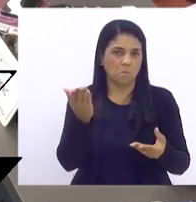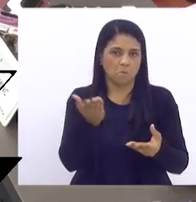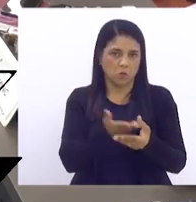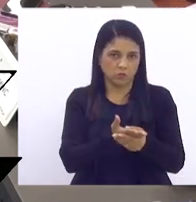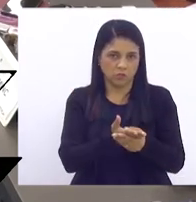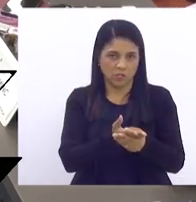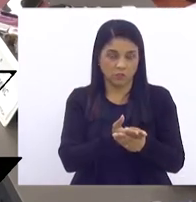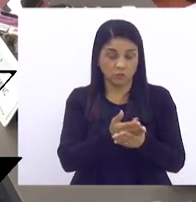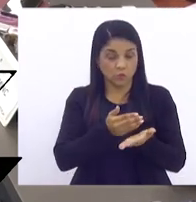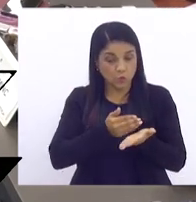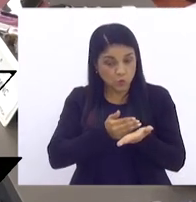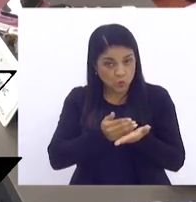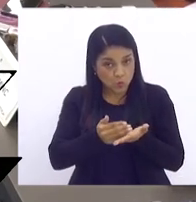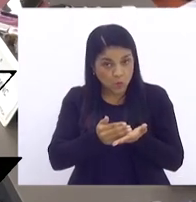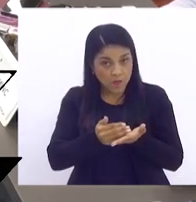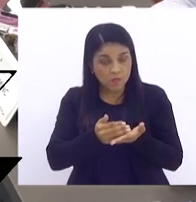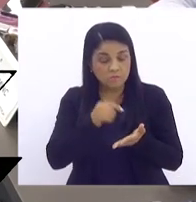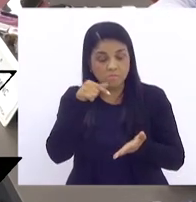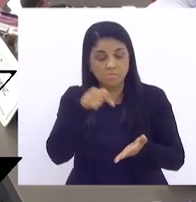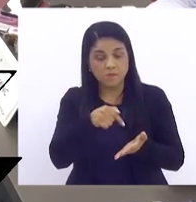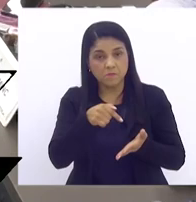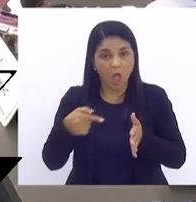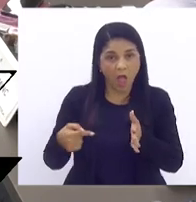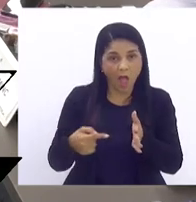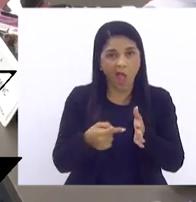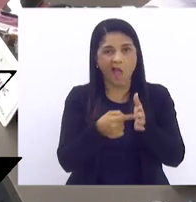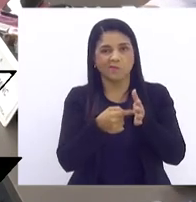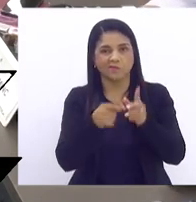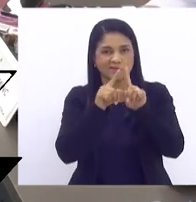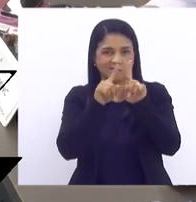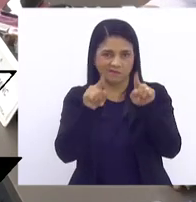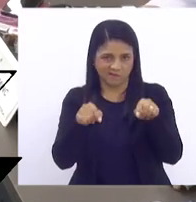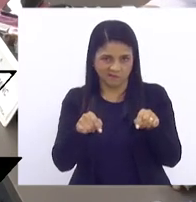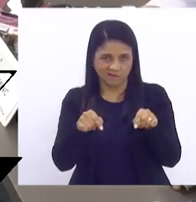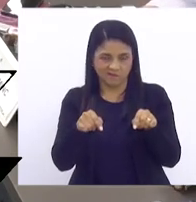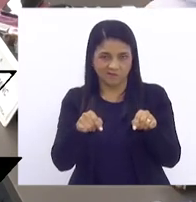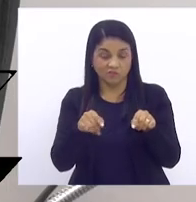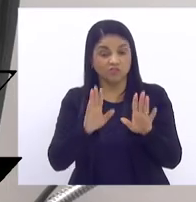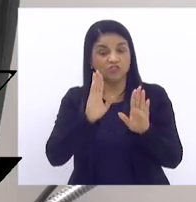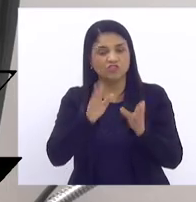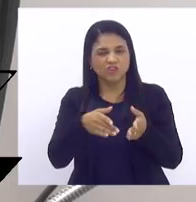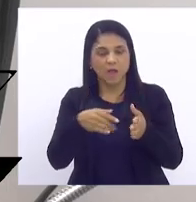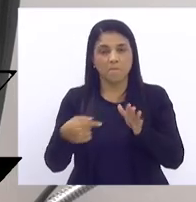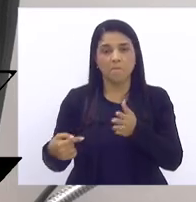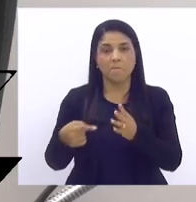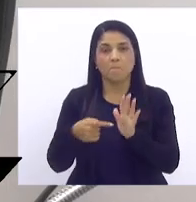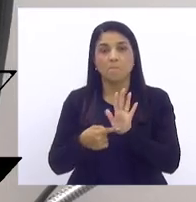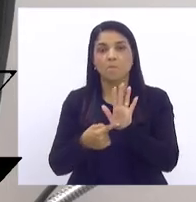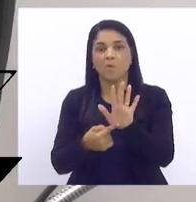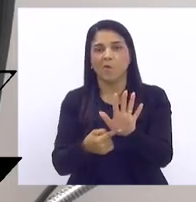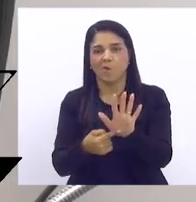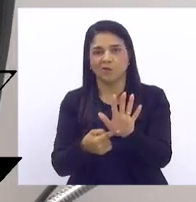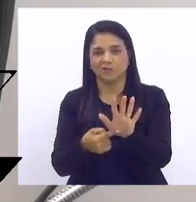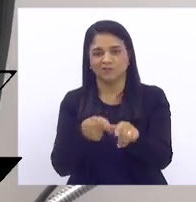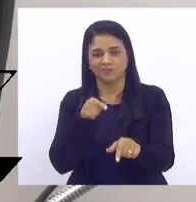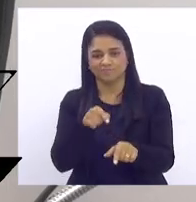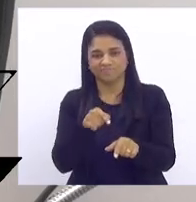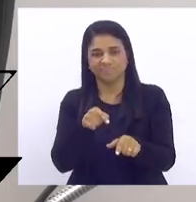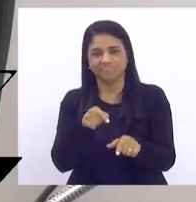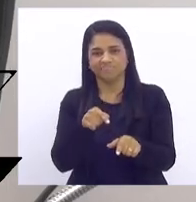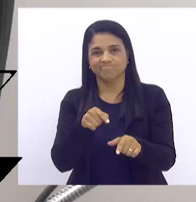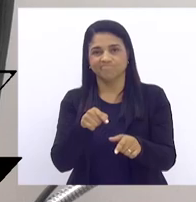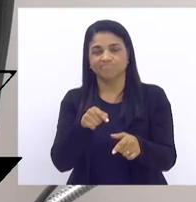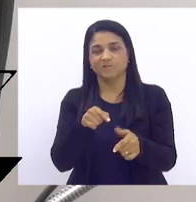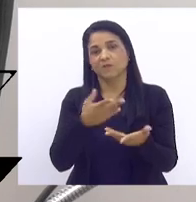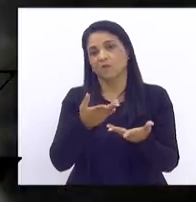tipificação inicial do processo, a acusação que o servidor está recebendo, ela já diz se aquela prática ilícita, se ela já